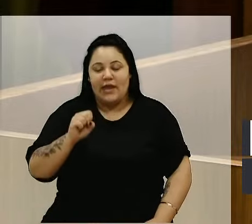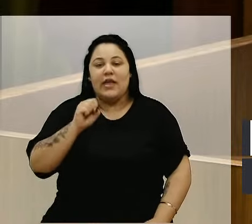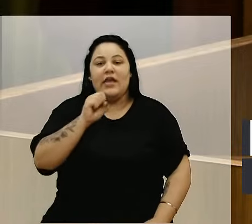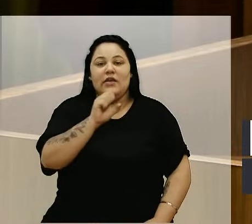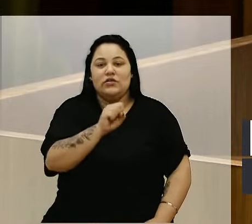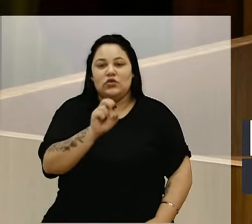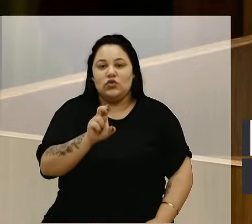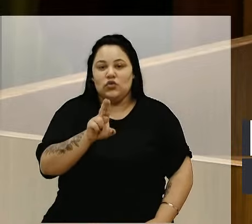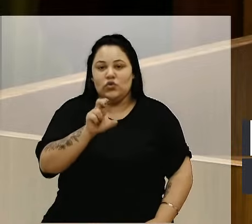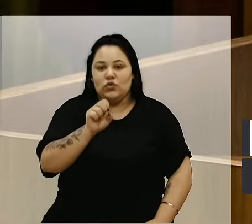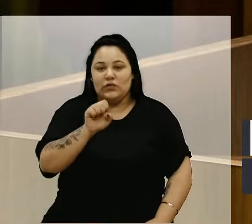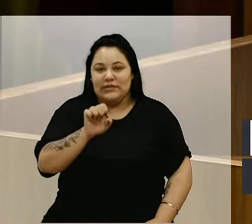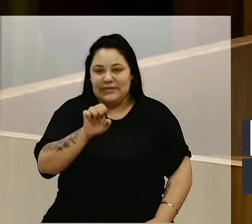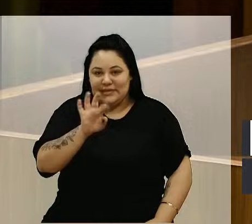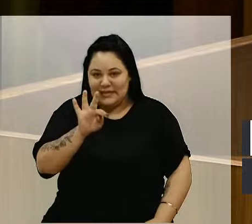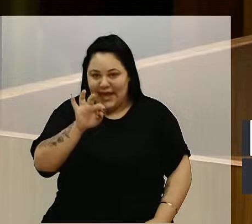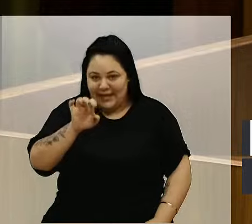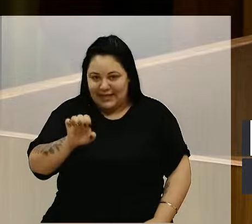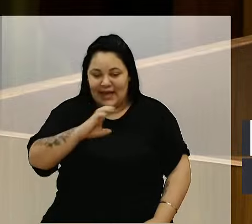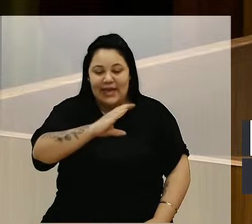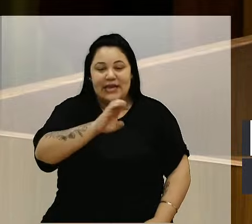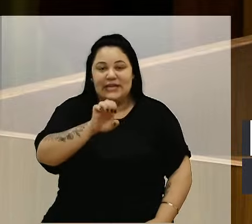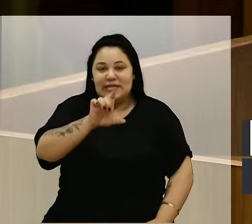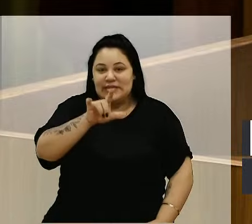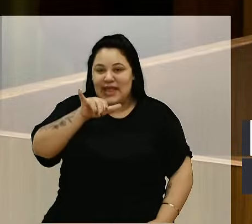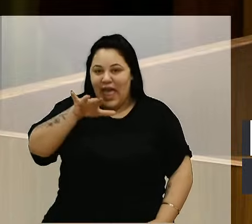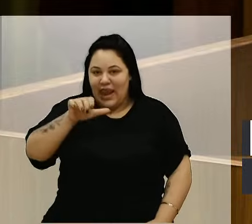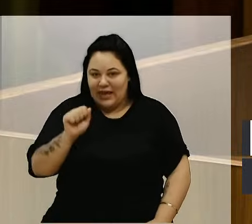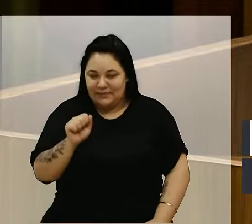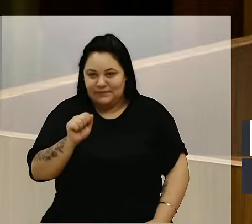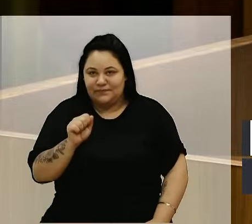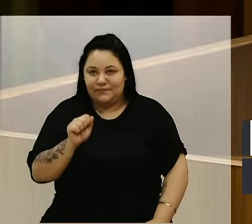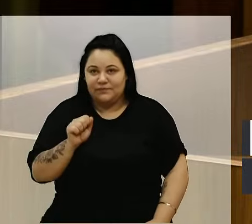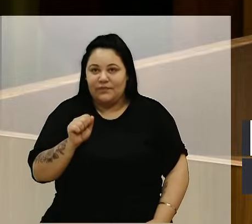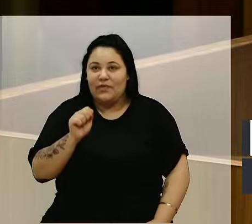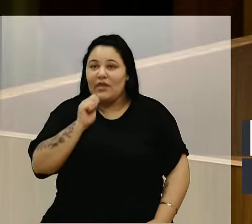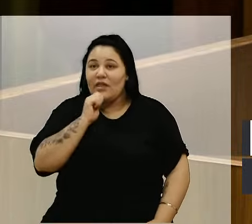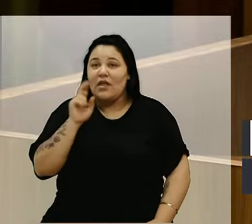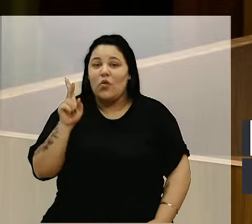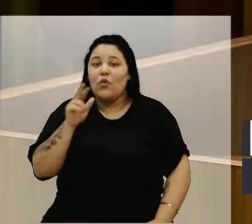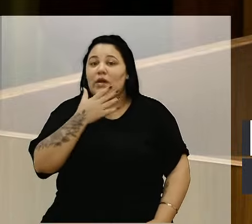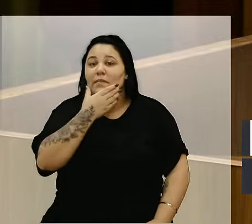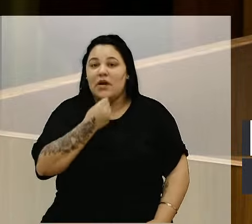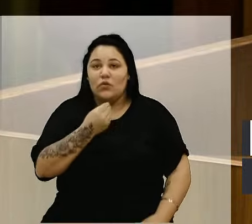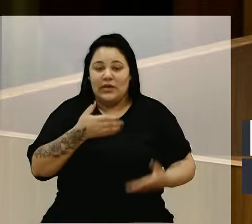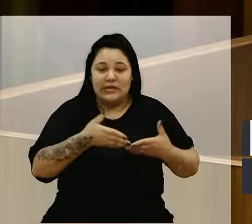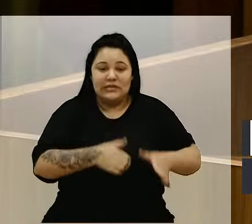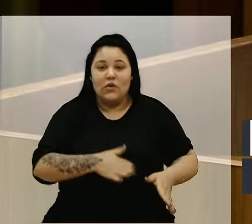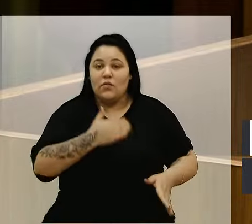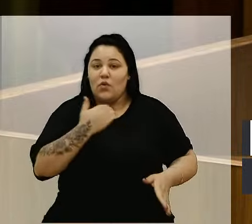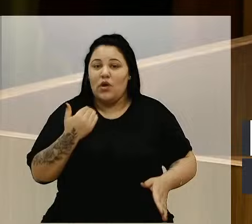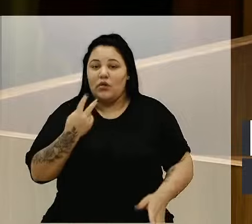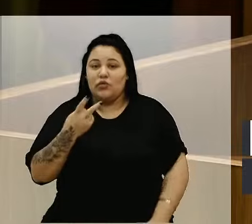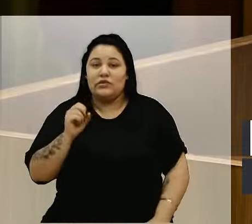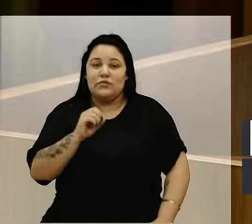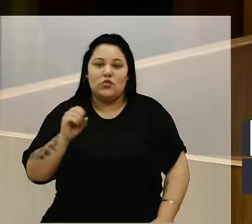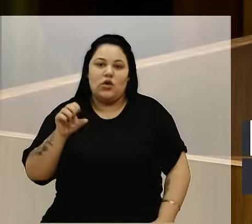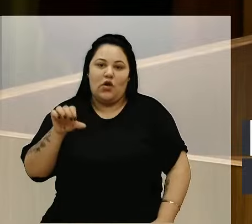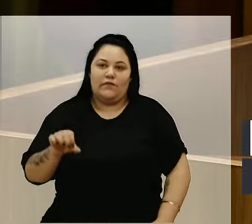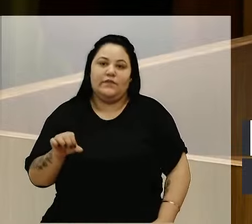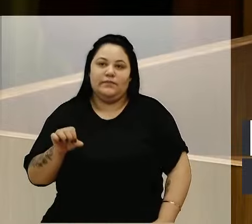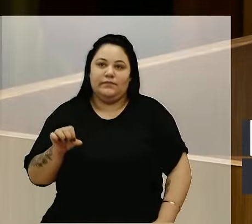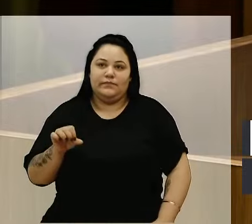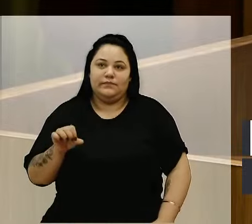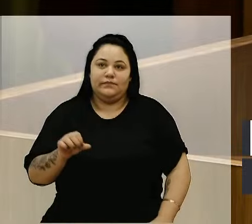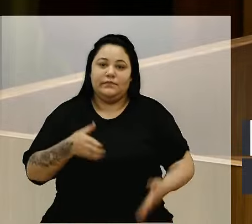2006. Ainda teve o irmão Delmar, nascido e falecido em 2009. Foi nascido